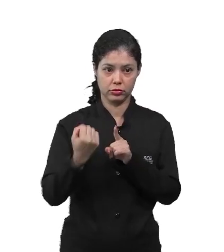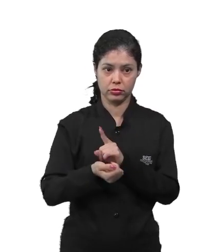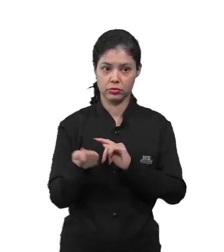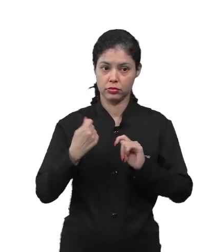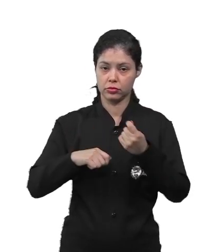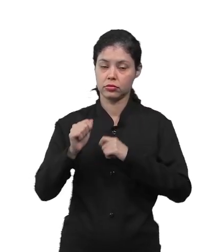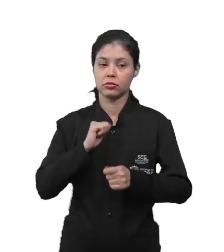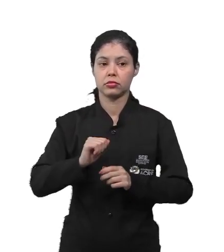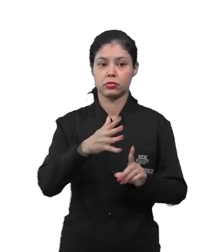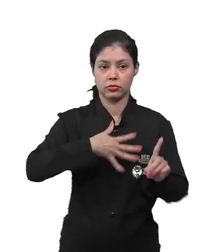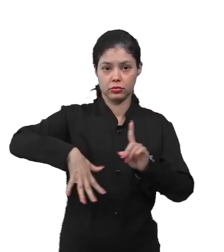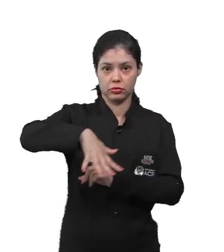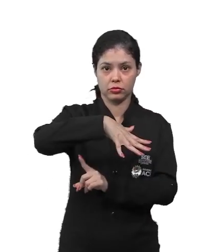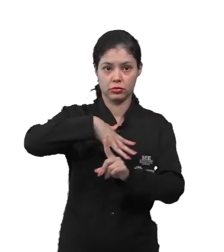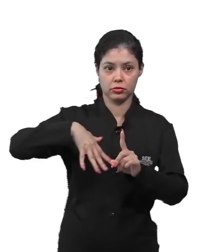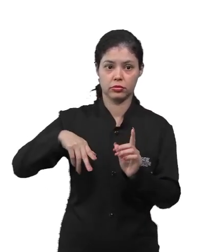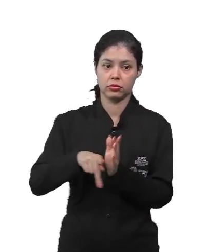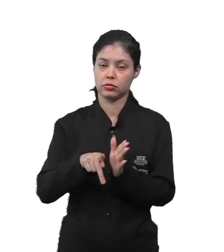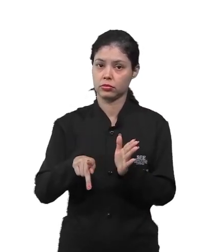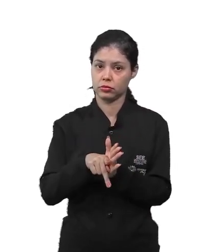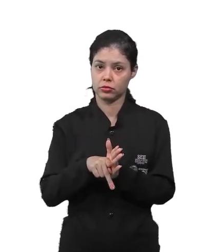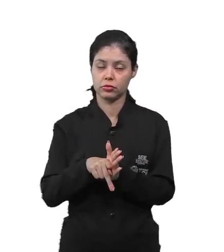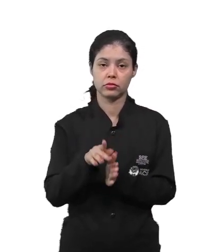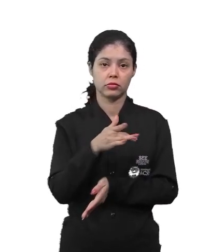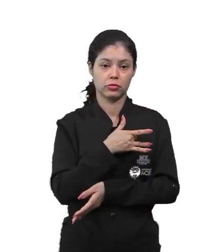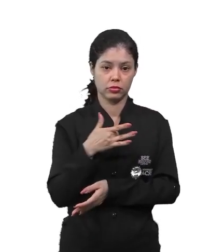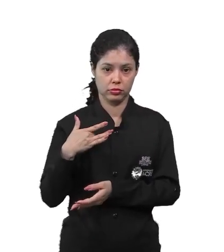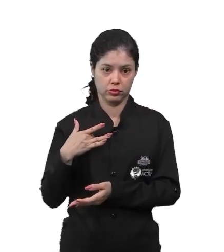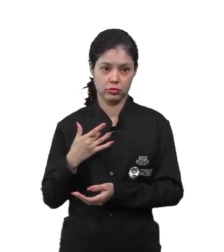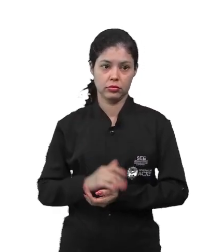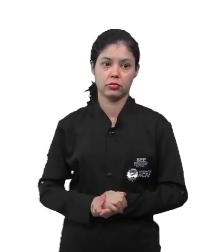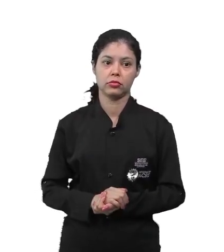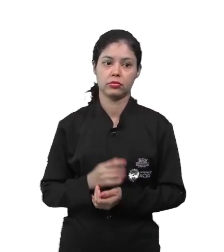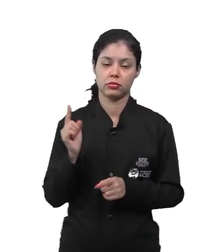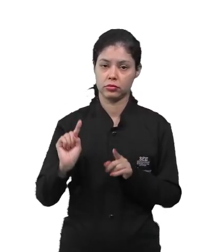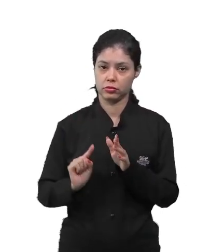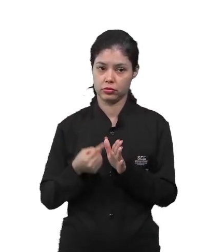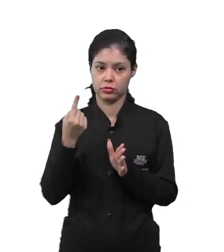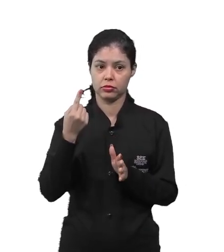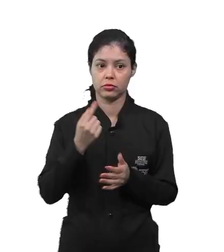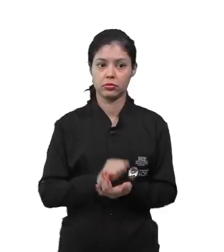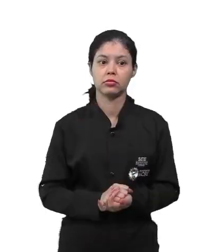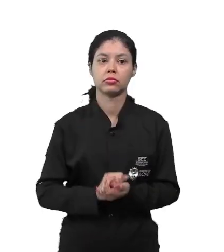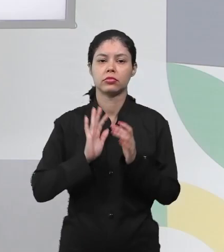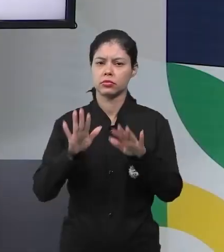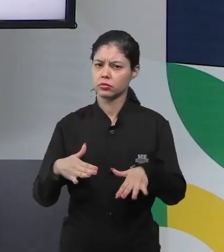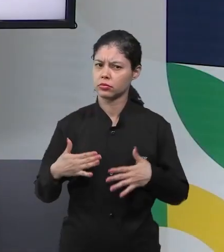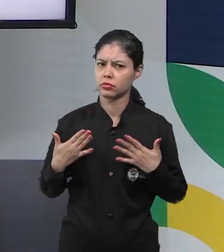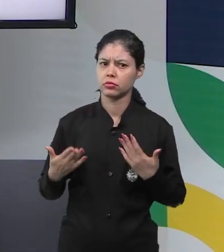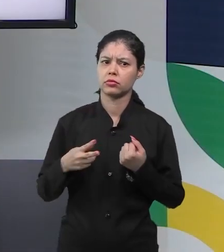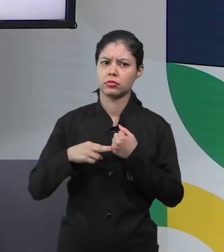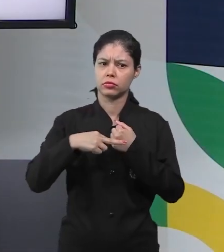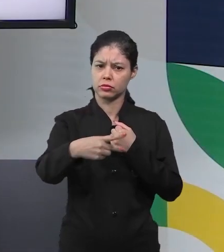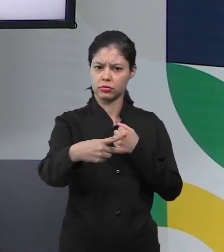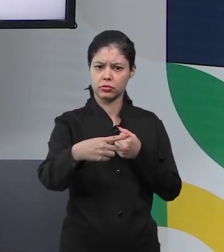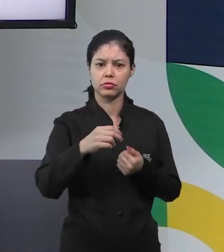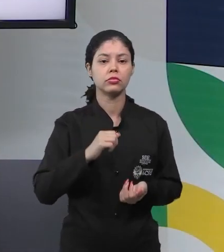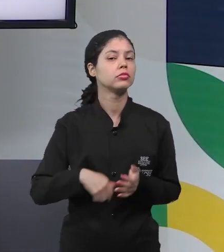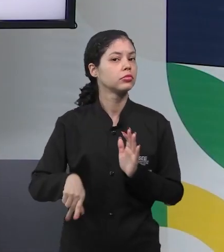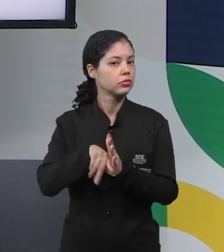sociais, econômicas, ambientais e de saúde. Em primeiro lugar, quais são as